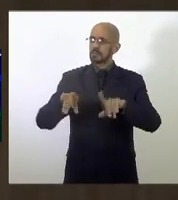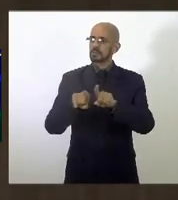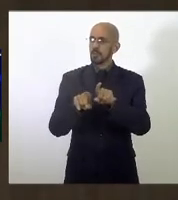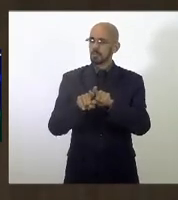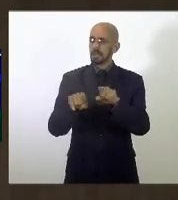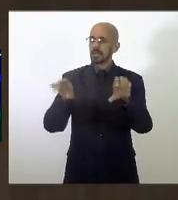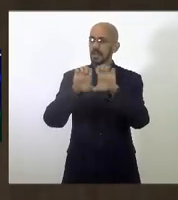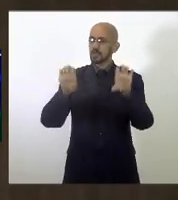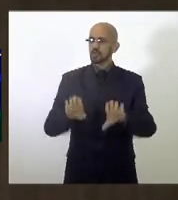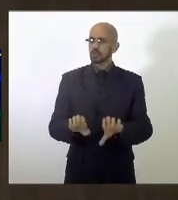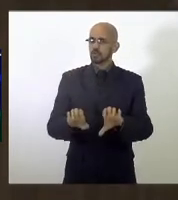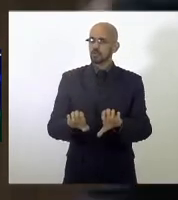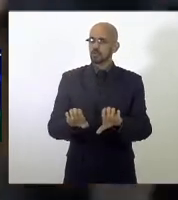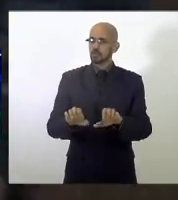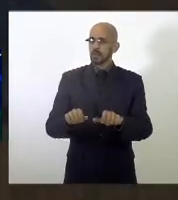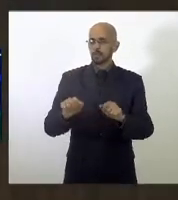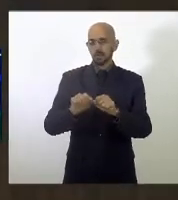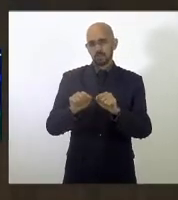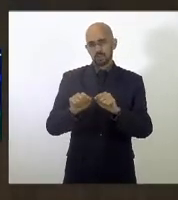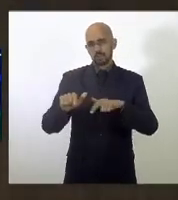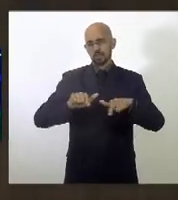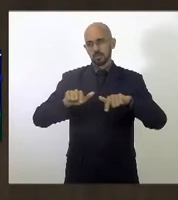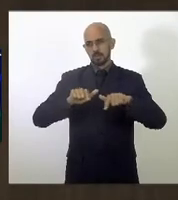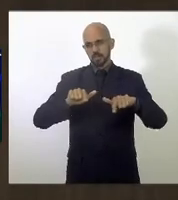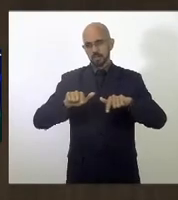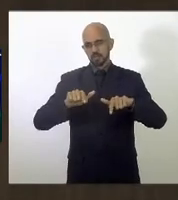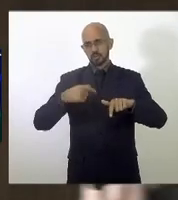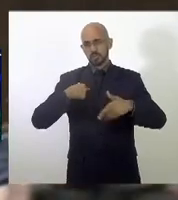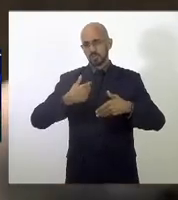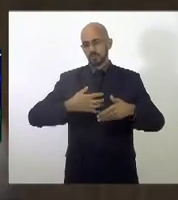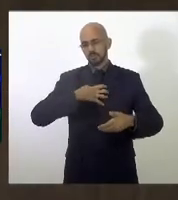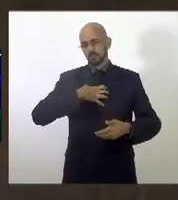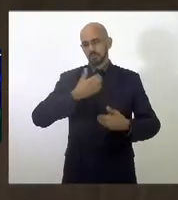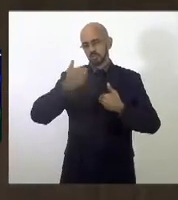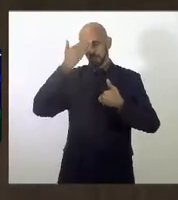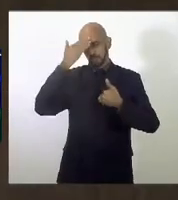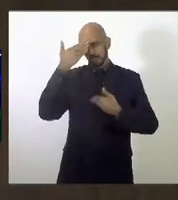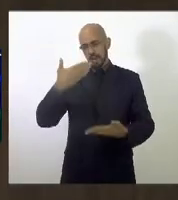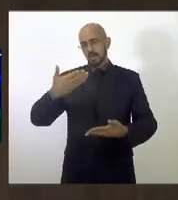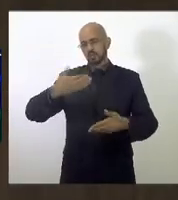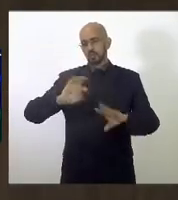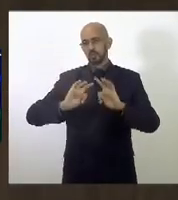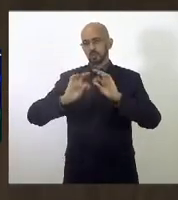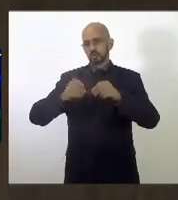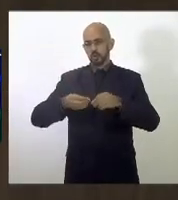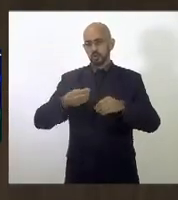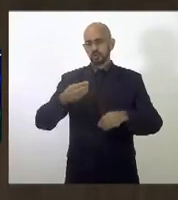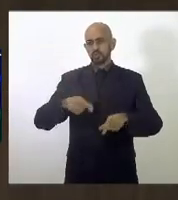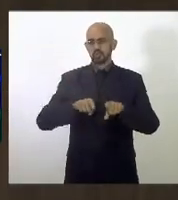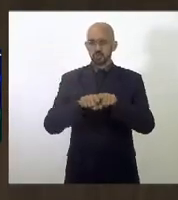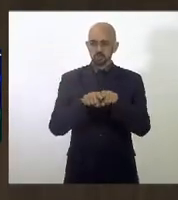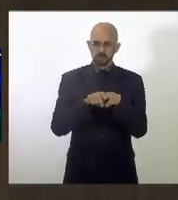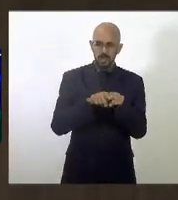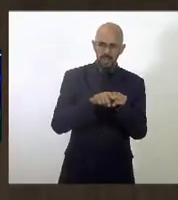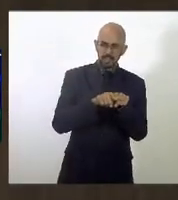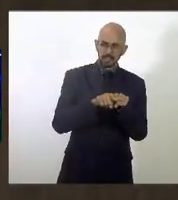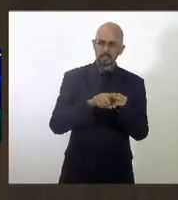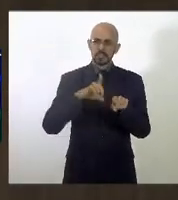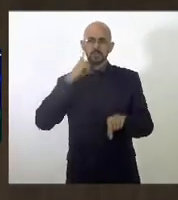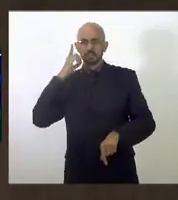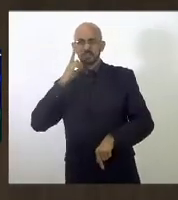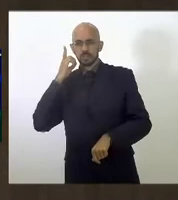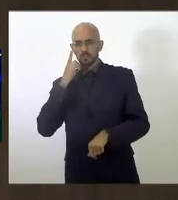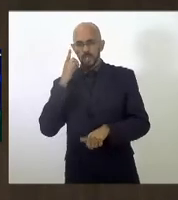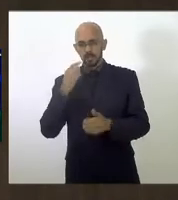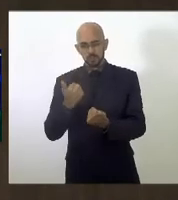para a realização dos seus trabalhos. E eu fico aqui grato pelos meus pares por nos apoiar nesse projeto